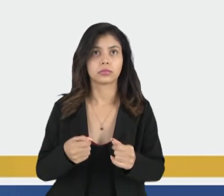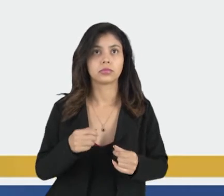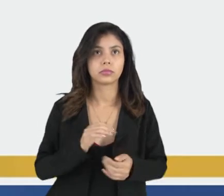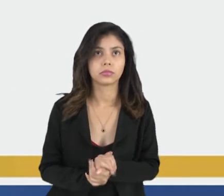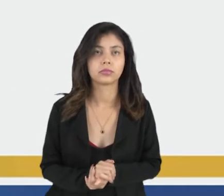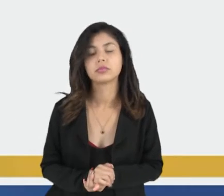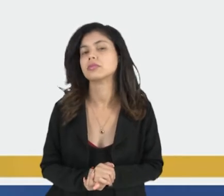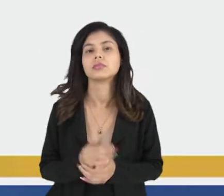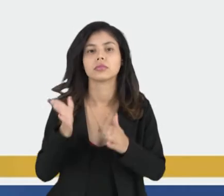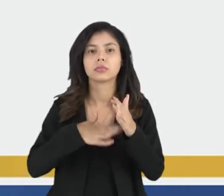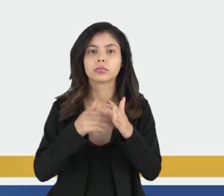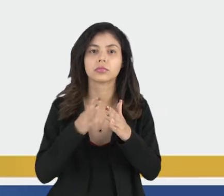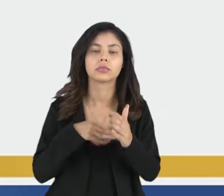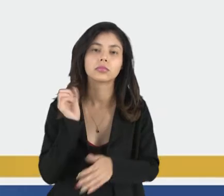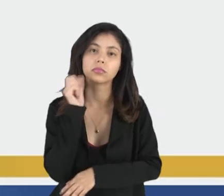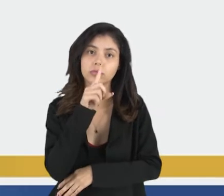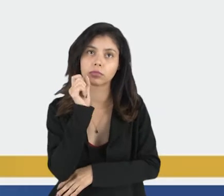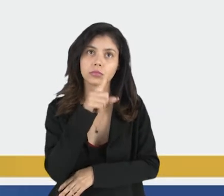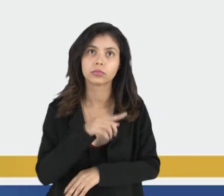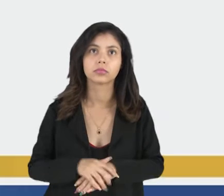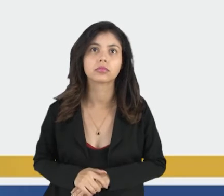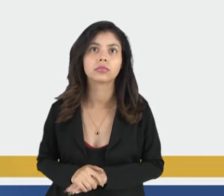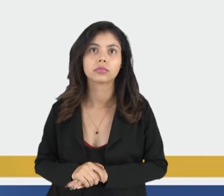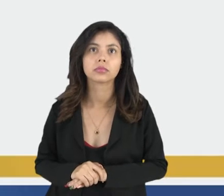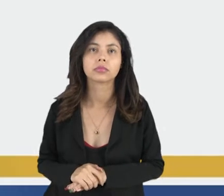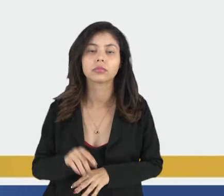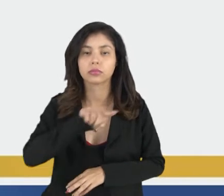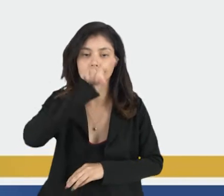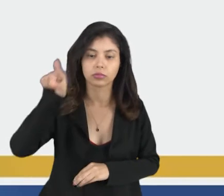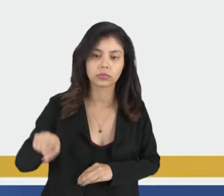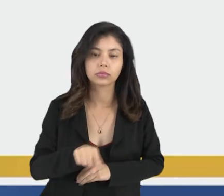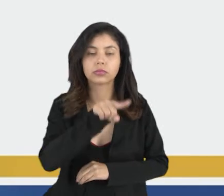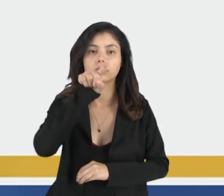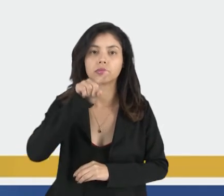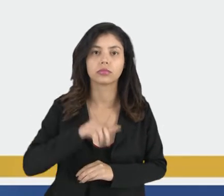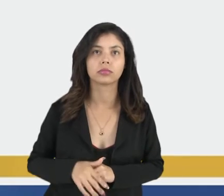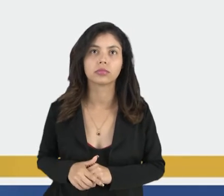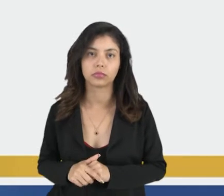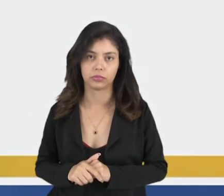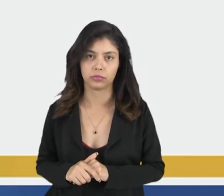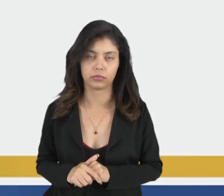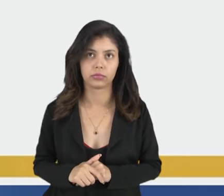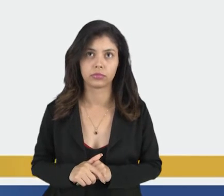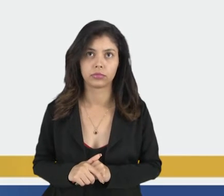Toda a região pintada em azul é denominada de círculo.